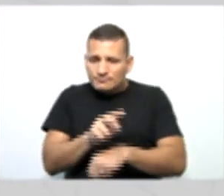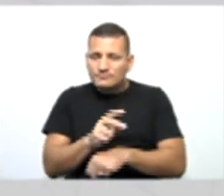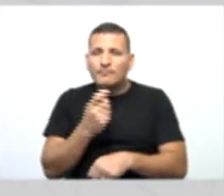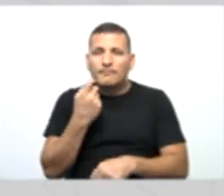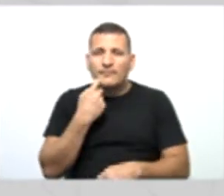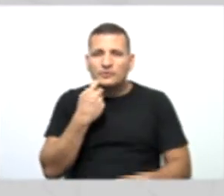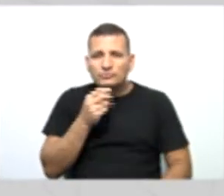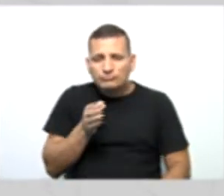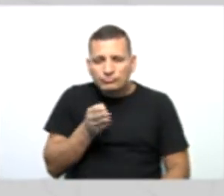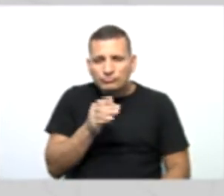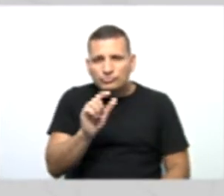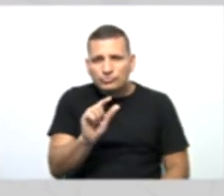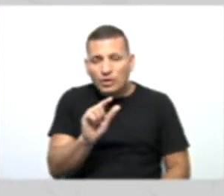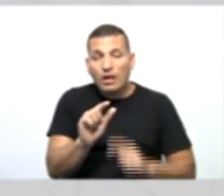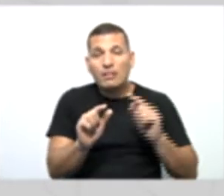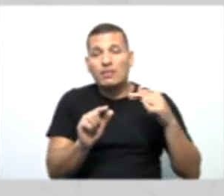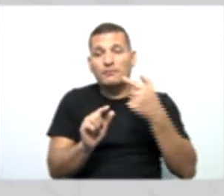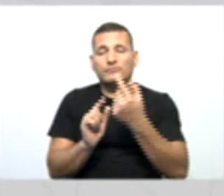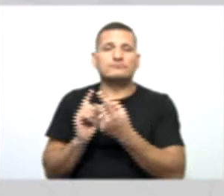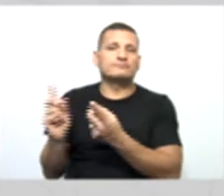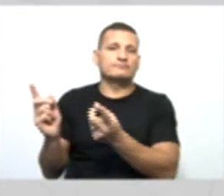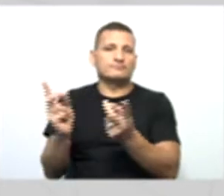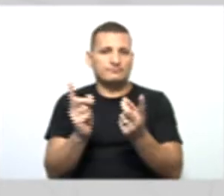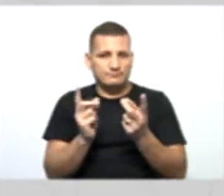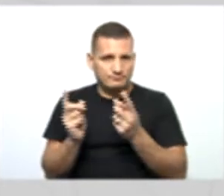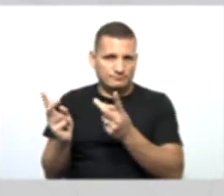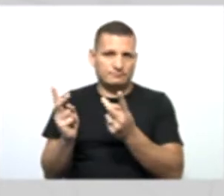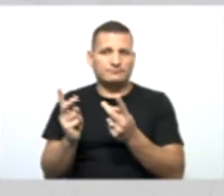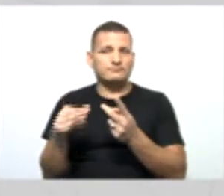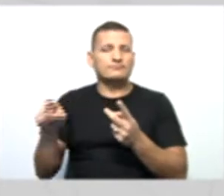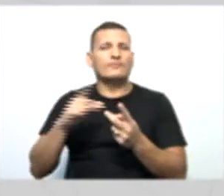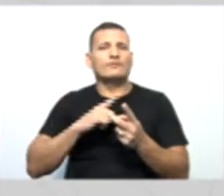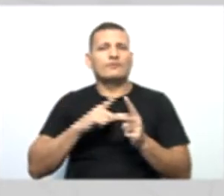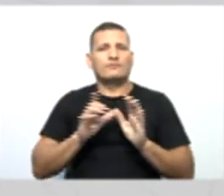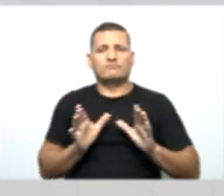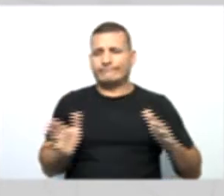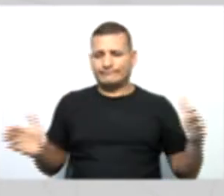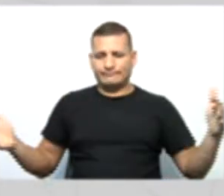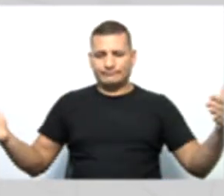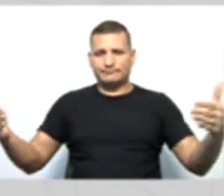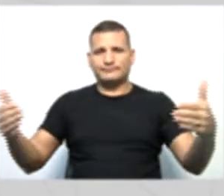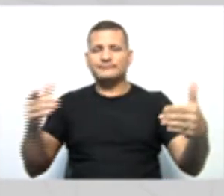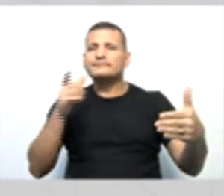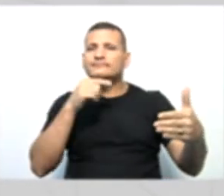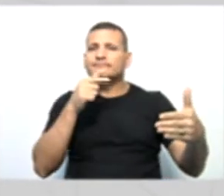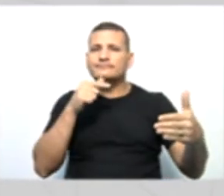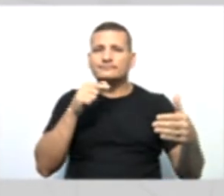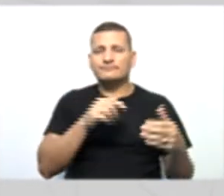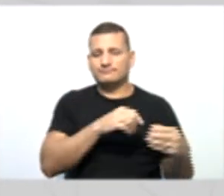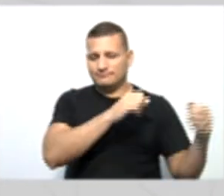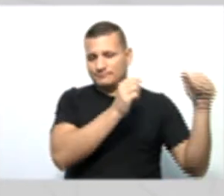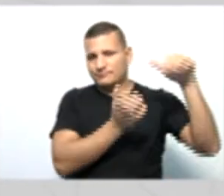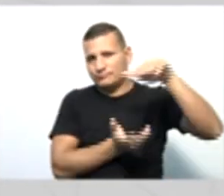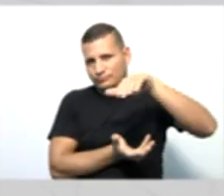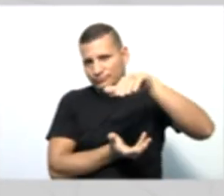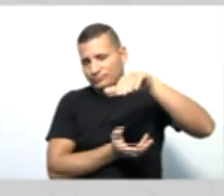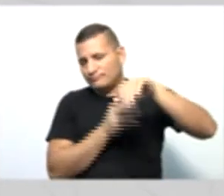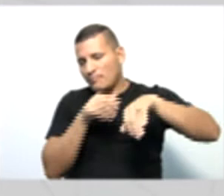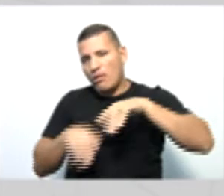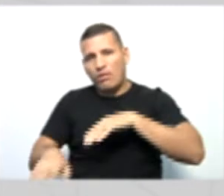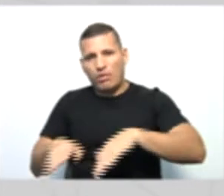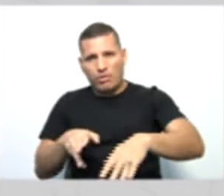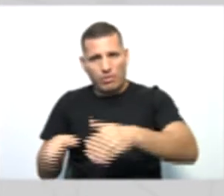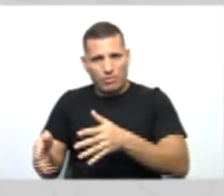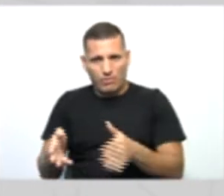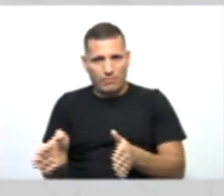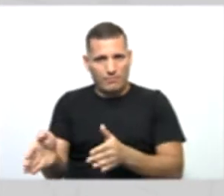para depois vender aos produtores, aos que têm grandes tanques, né, para que os peixes cresçam. As feiras livres,